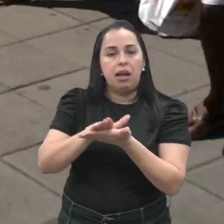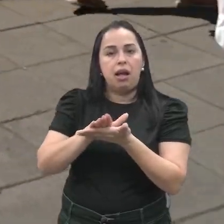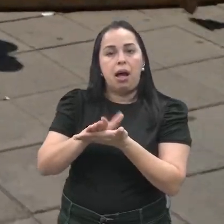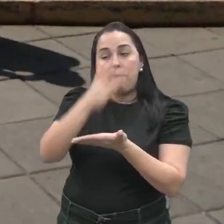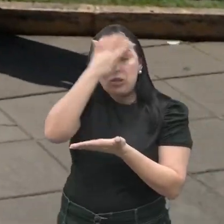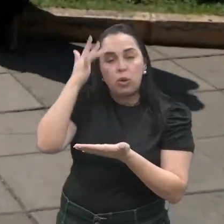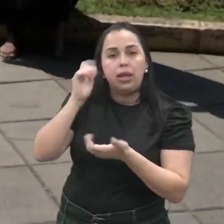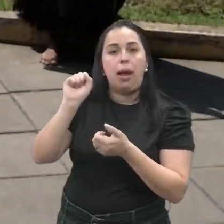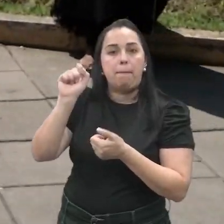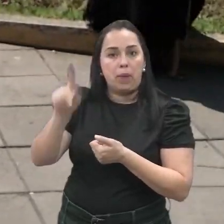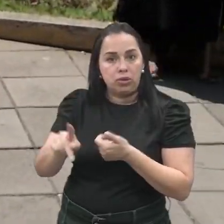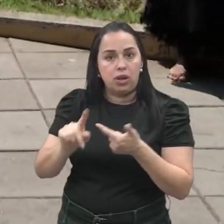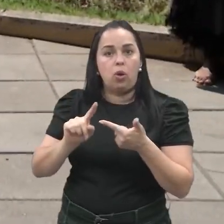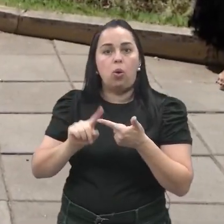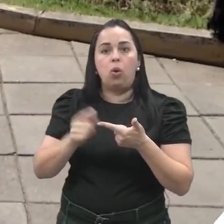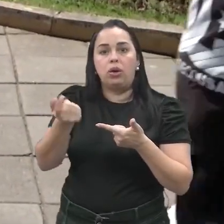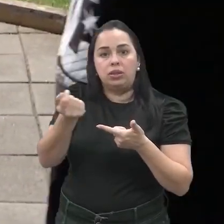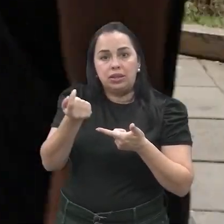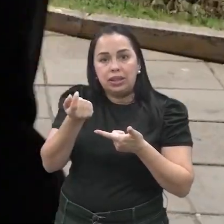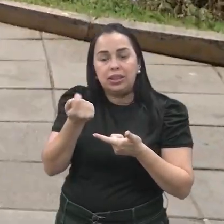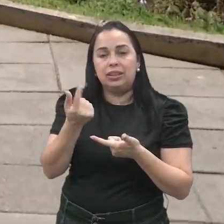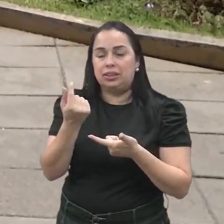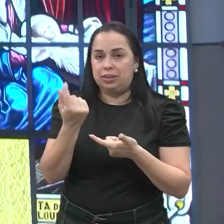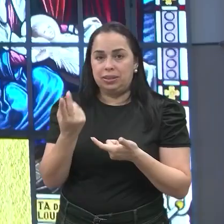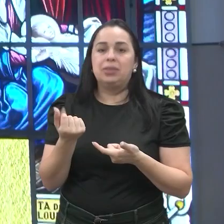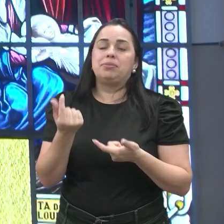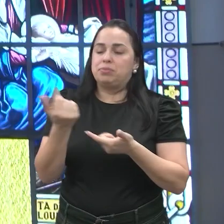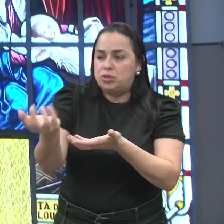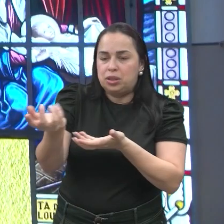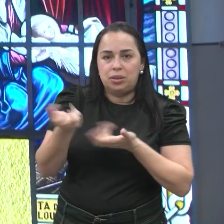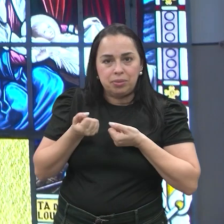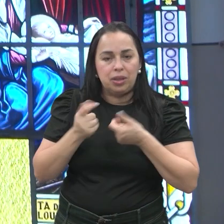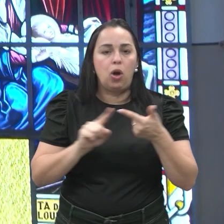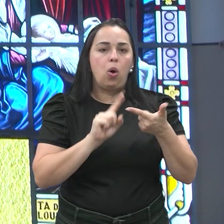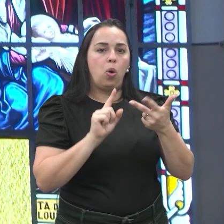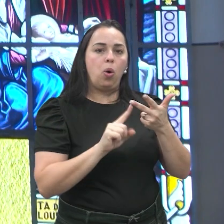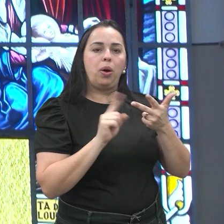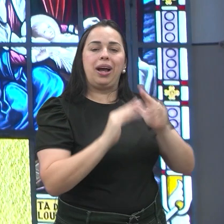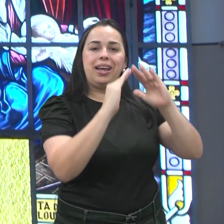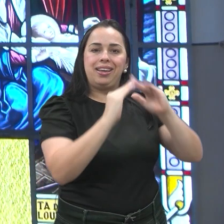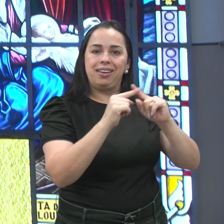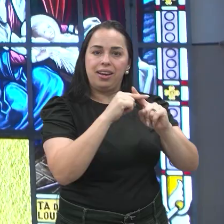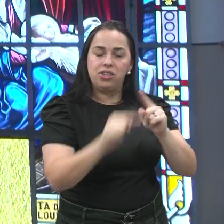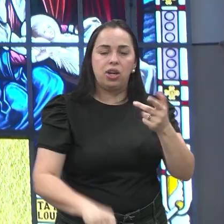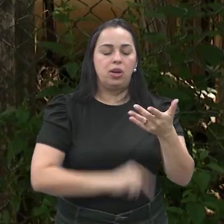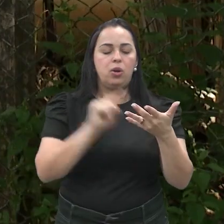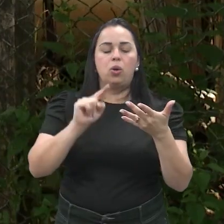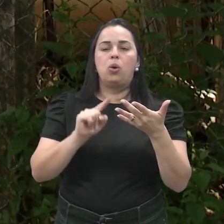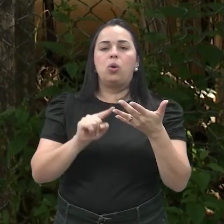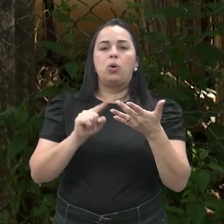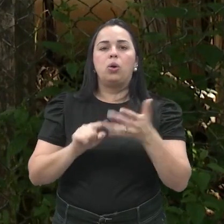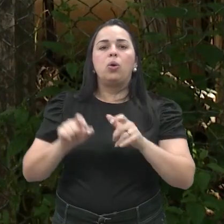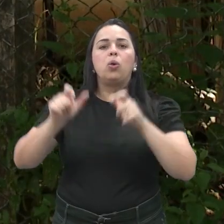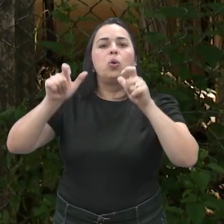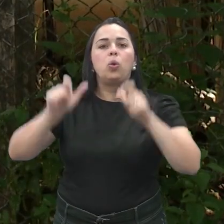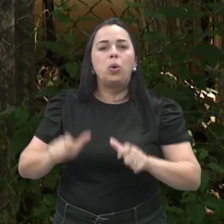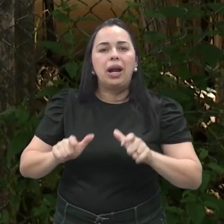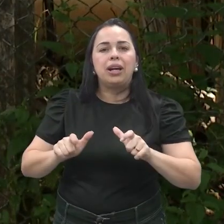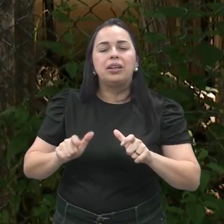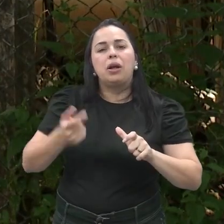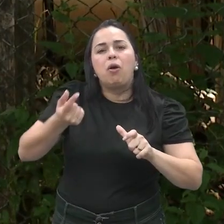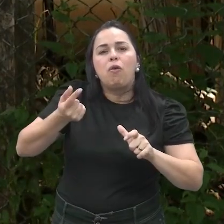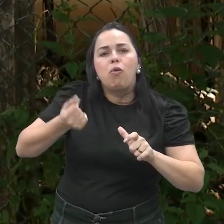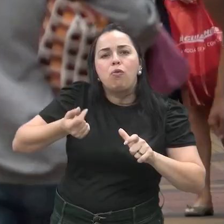para aposentados ou pensionistas de baixa renda, imóveis religiosos ou assistenciais e propriedades de